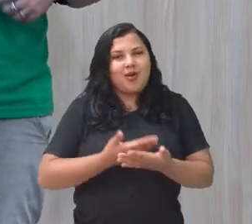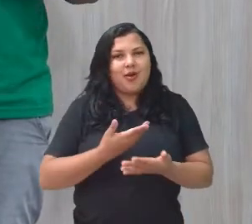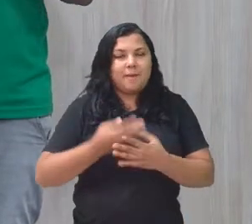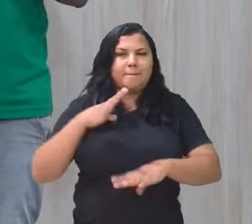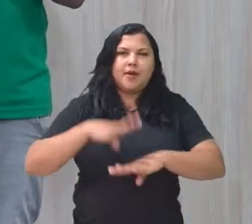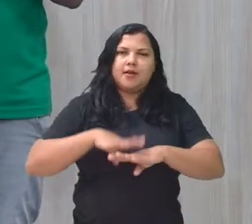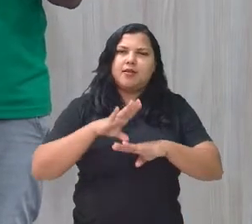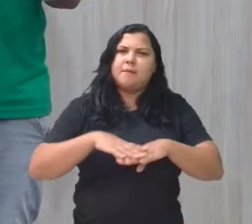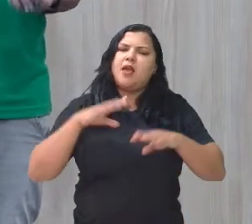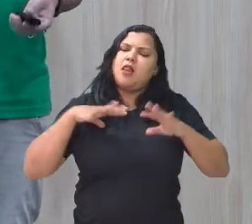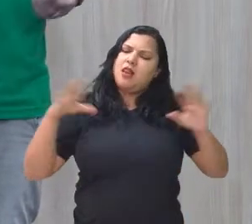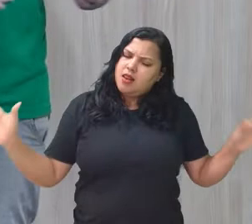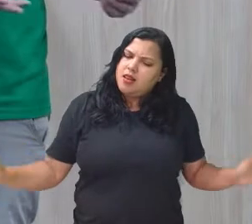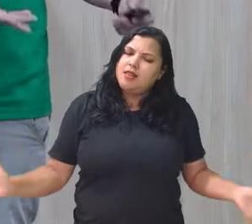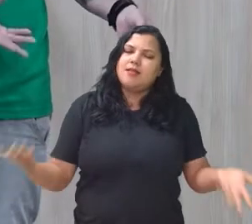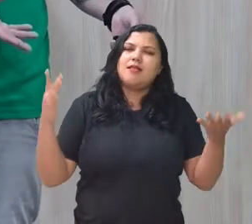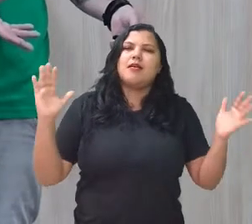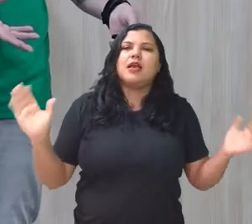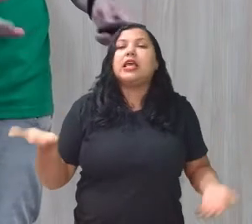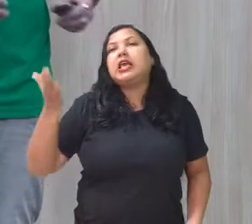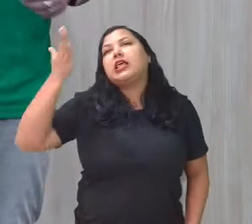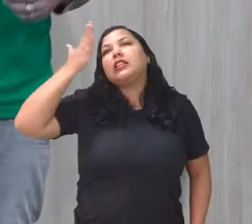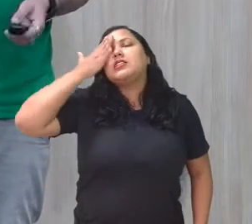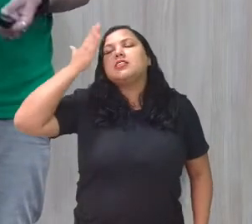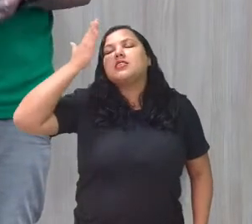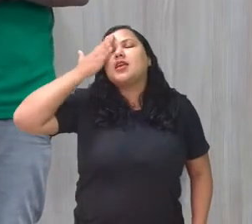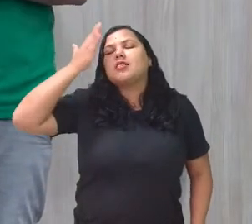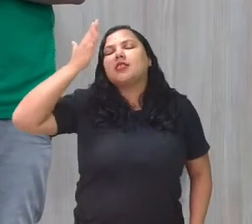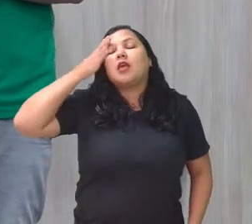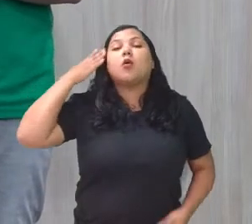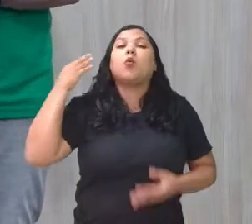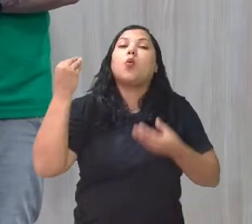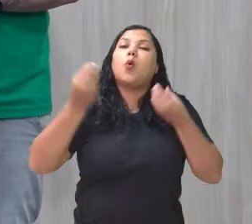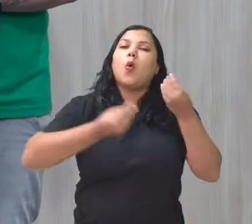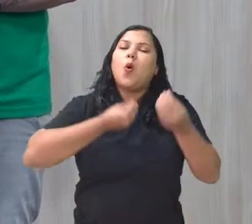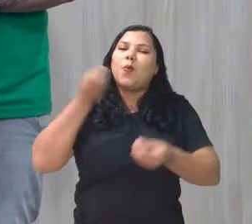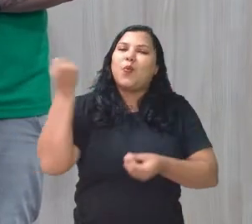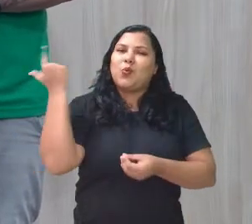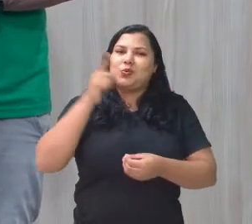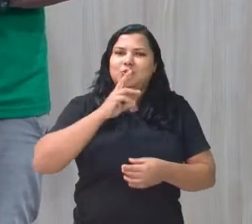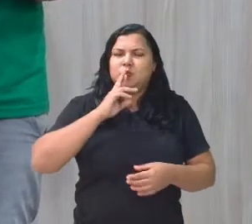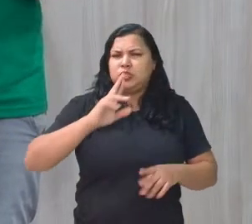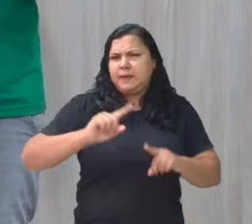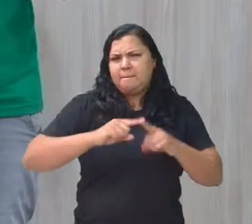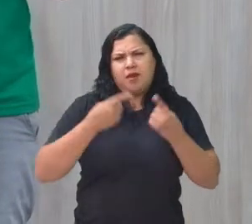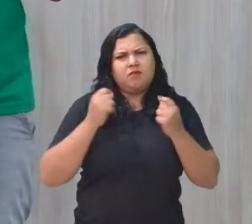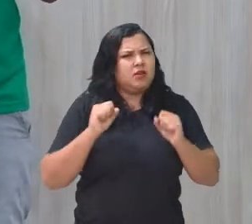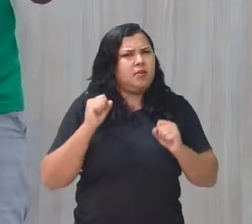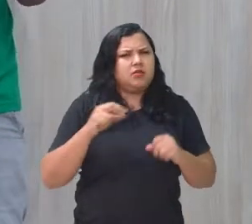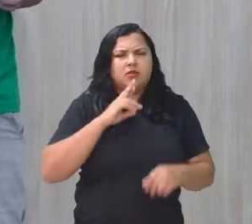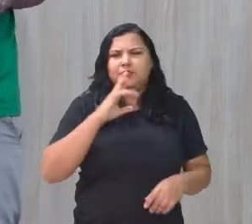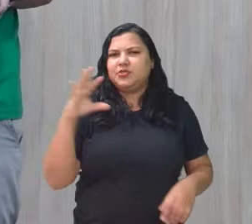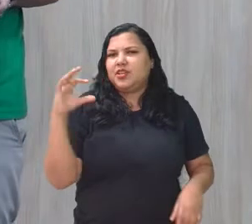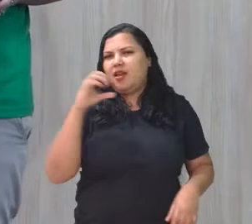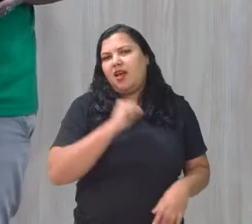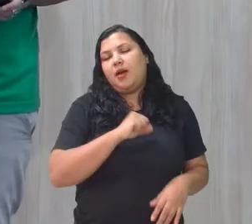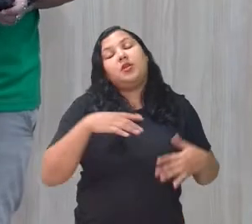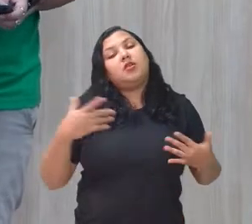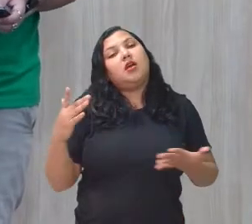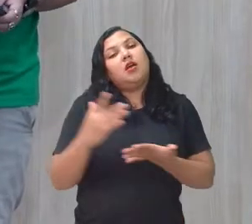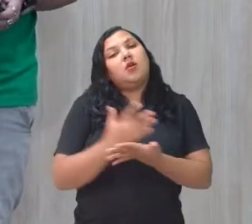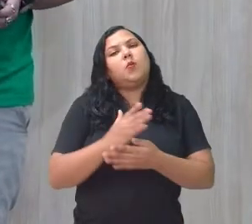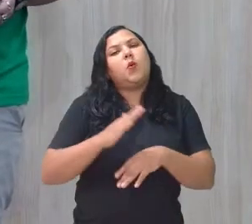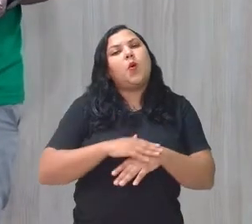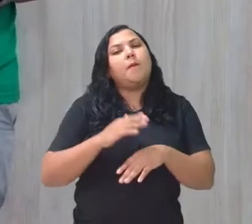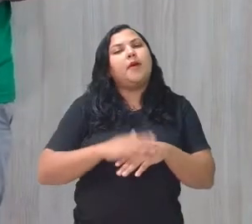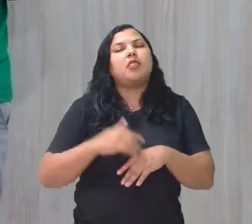te justificar o que é que você está usando, mas é lógico que você pode usar daquelas formas. E uma coisa, Carol, que eu vejo muitas vezes assim, o